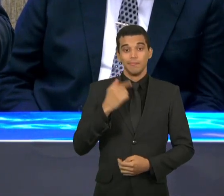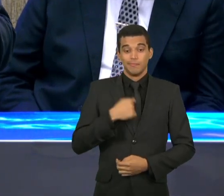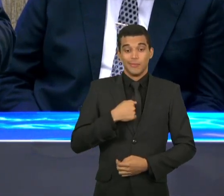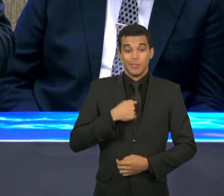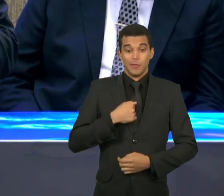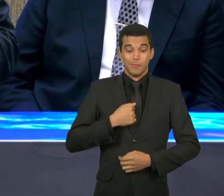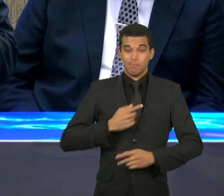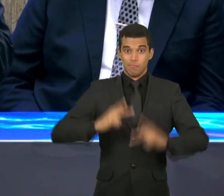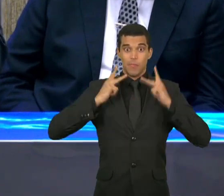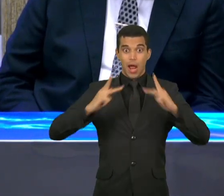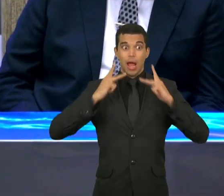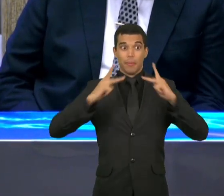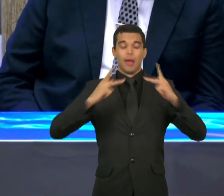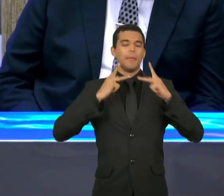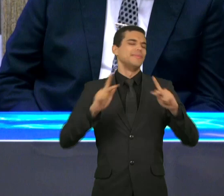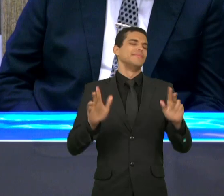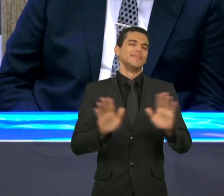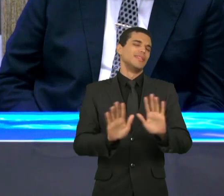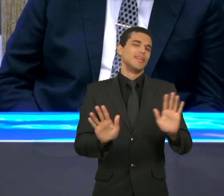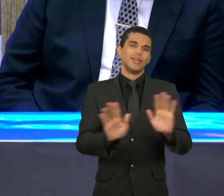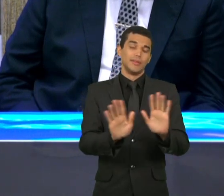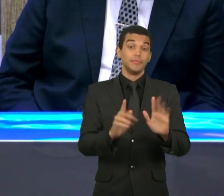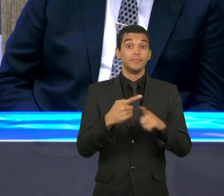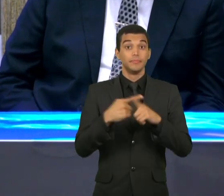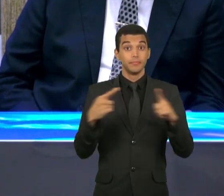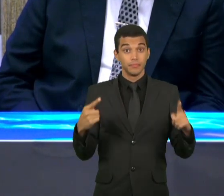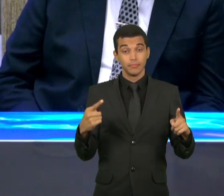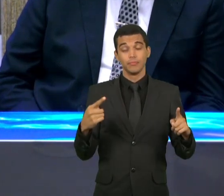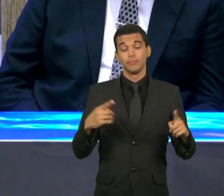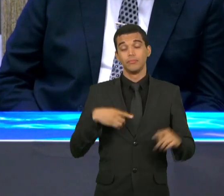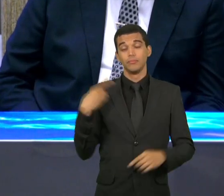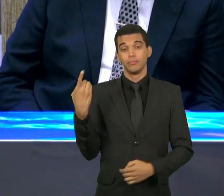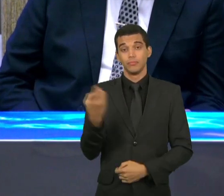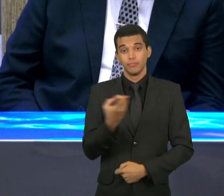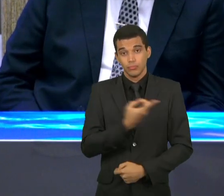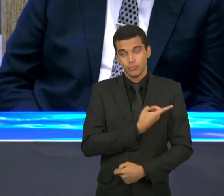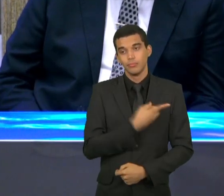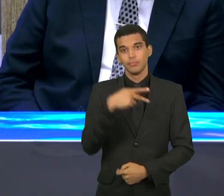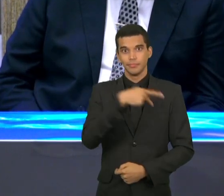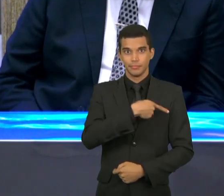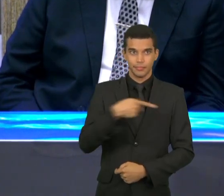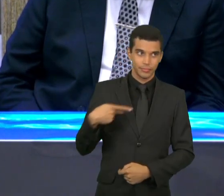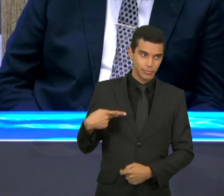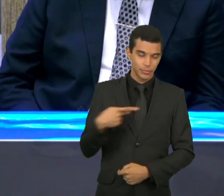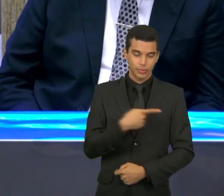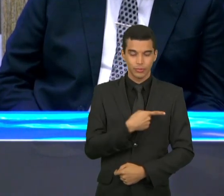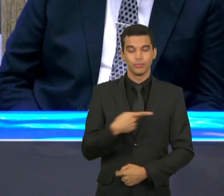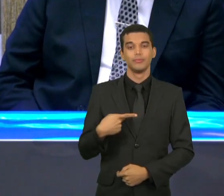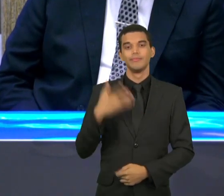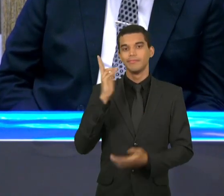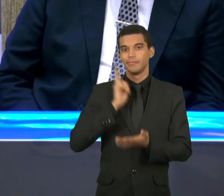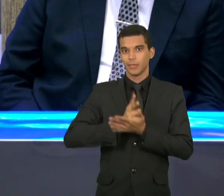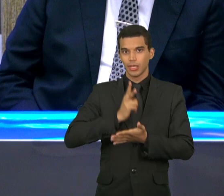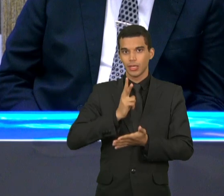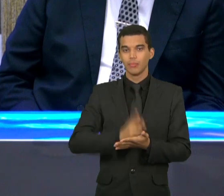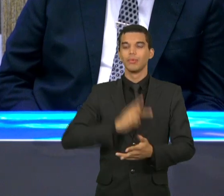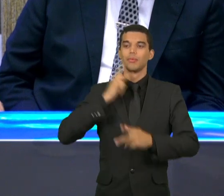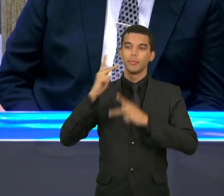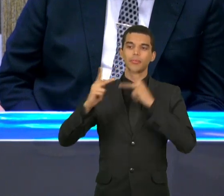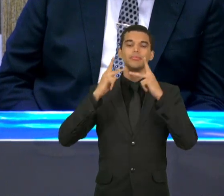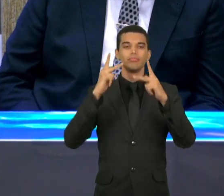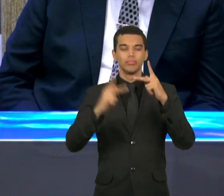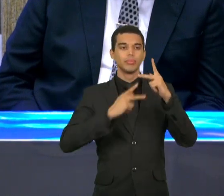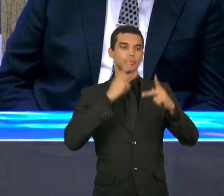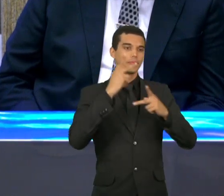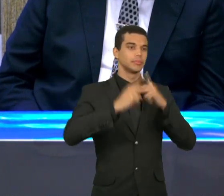sou pregador, mas nós, como pastores, estamos sempre falando a